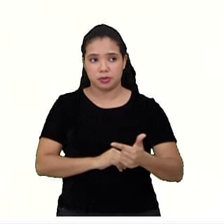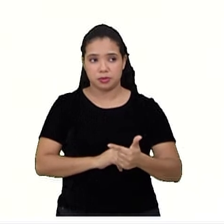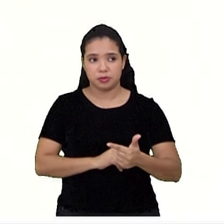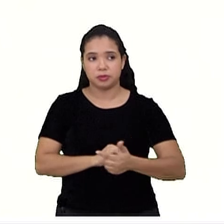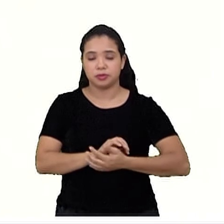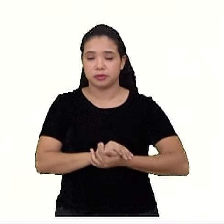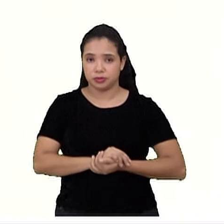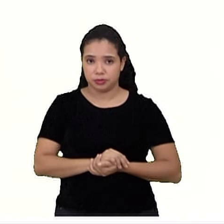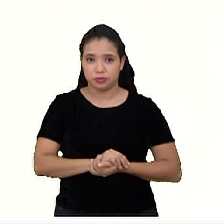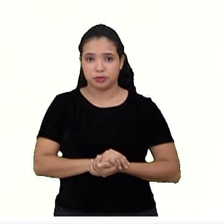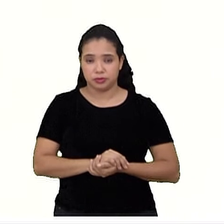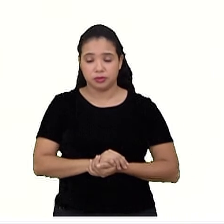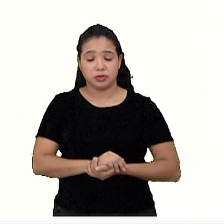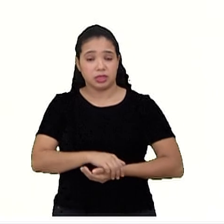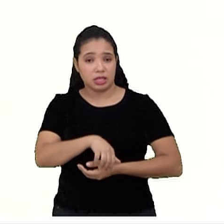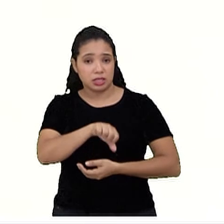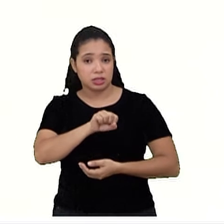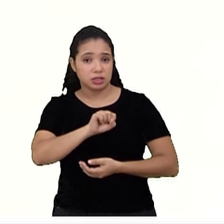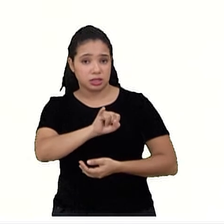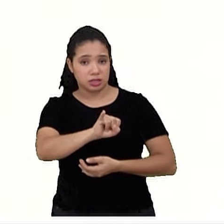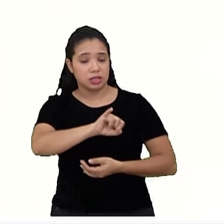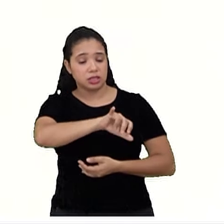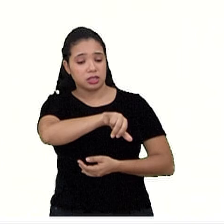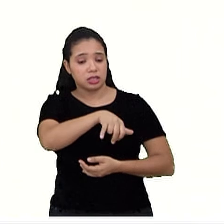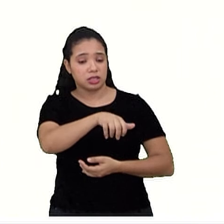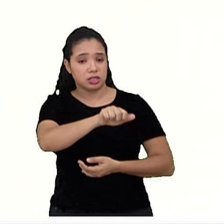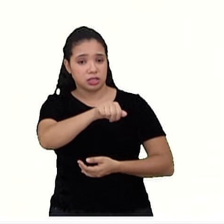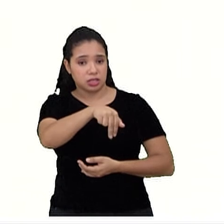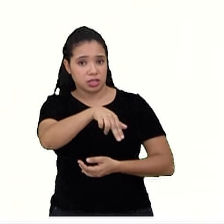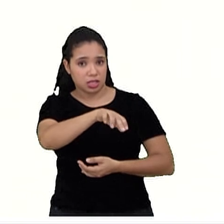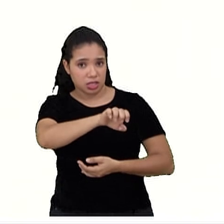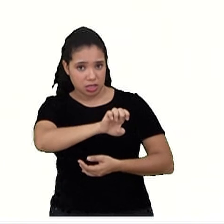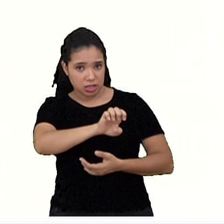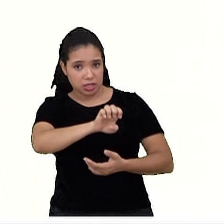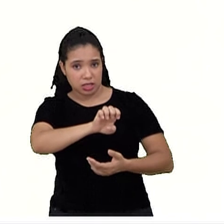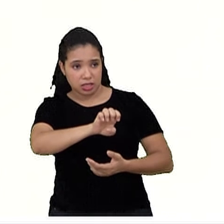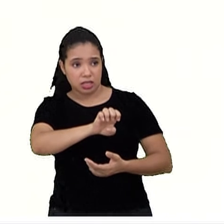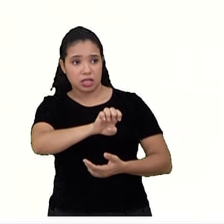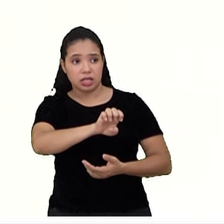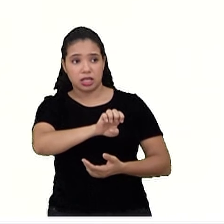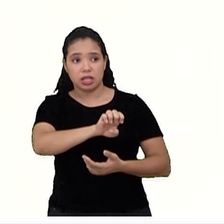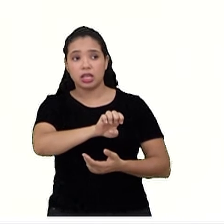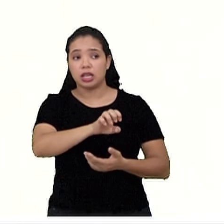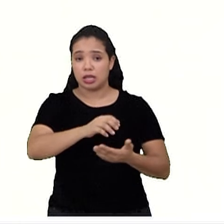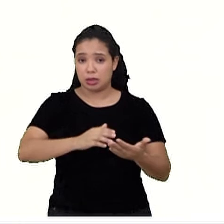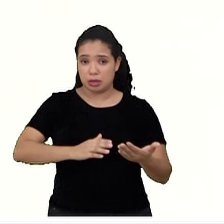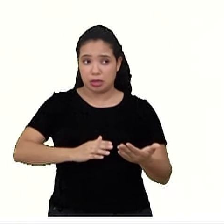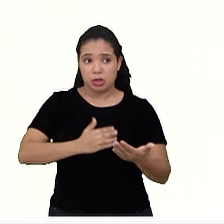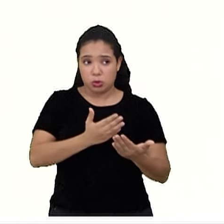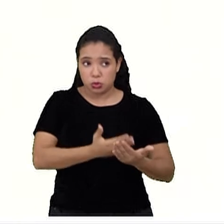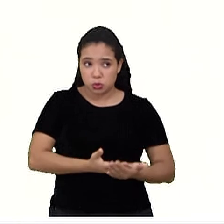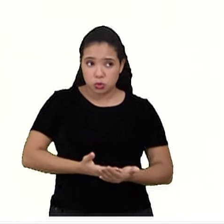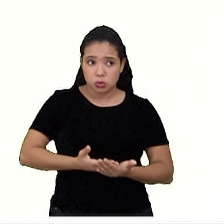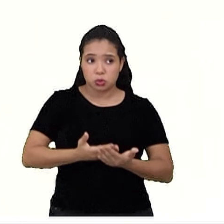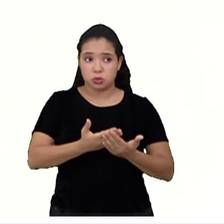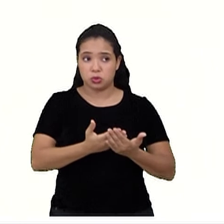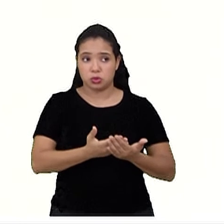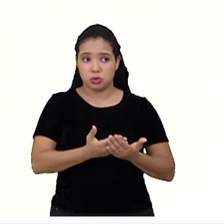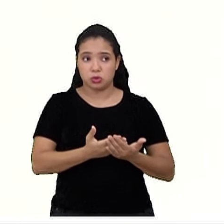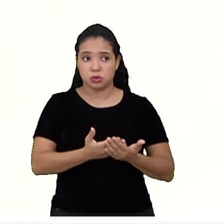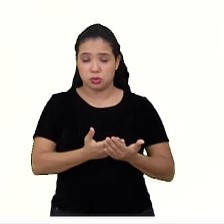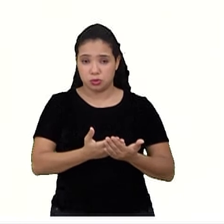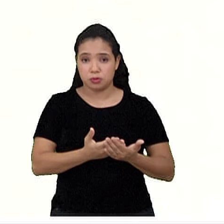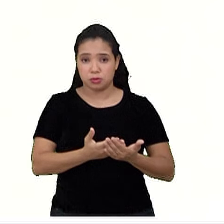Mesma coisa, você separa a condição aí com vírgula. If Jane studied, é a condição. Se